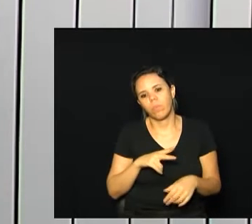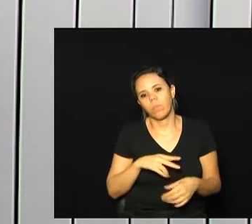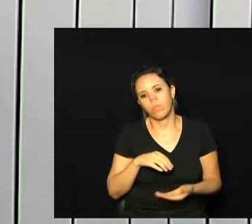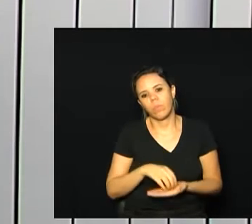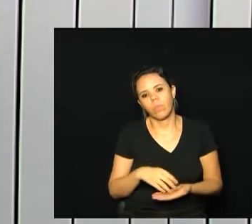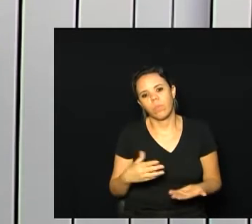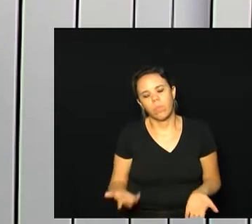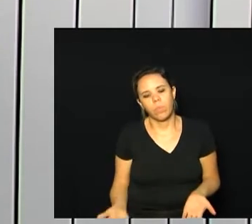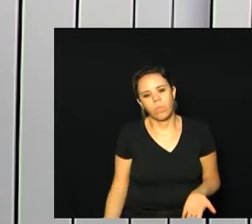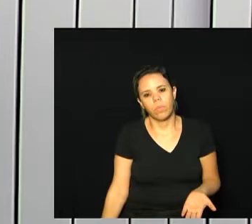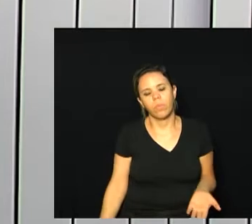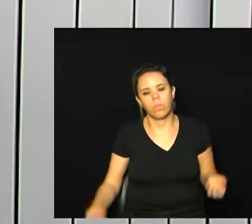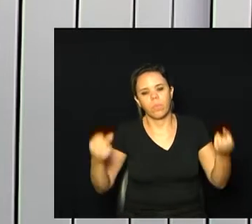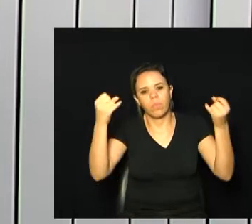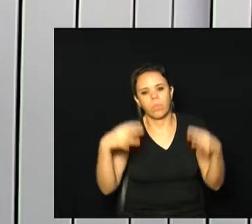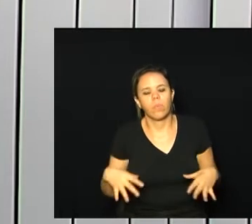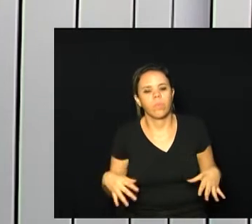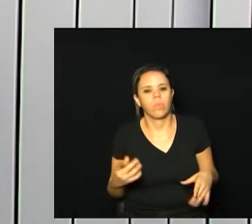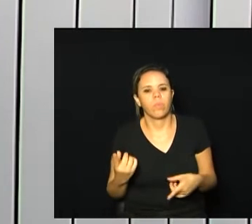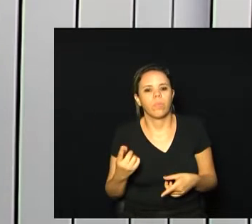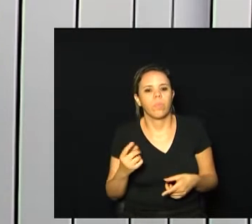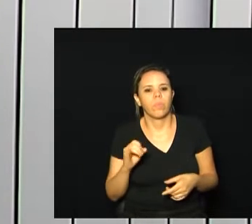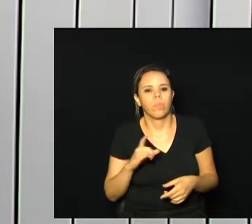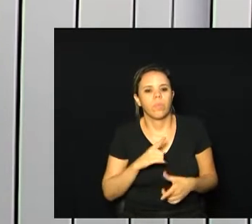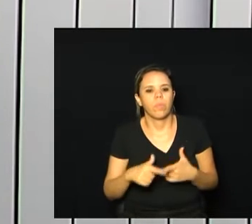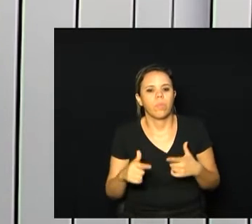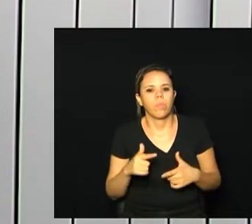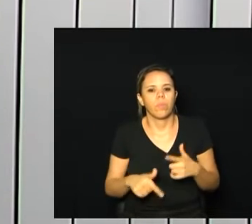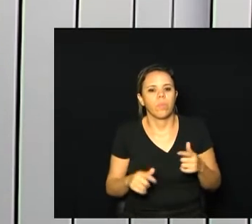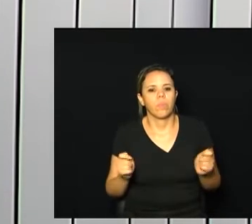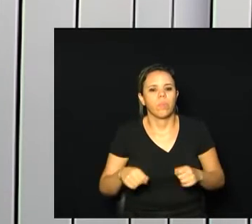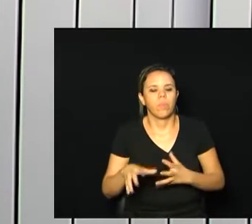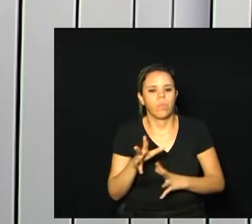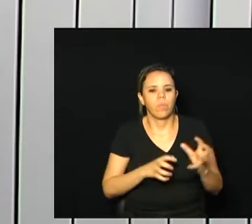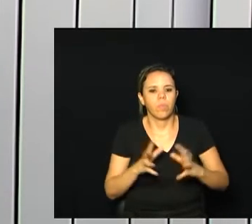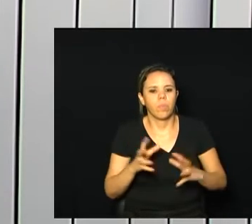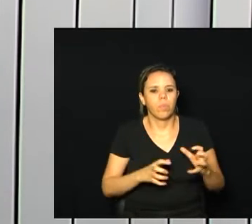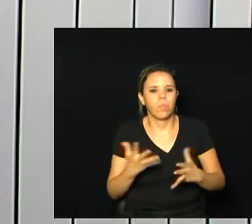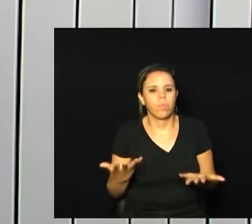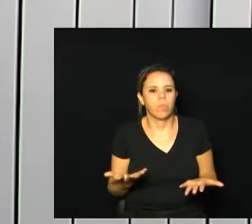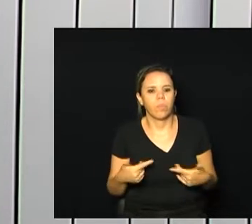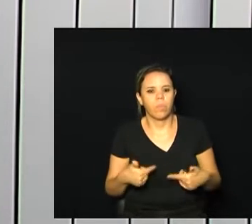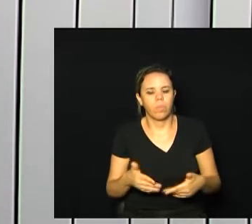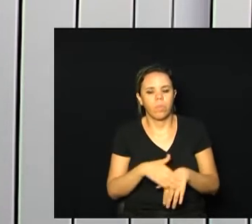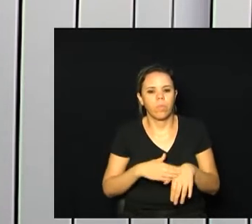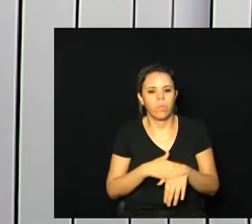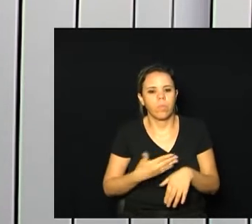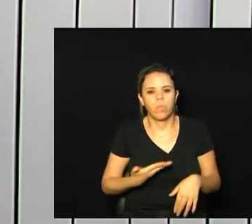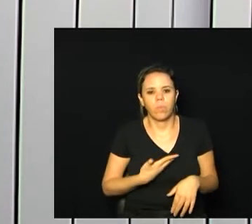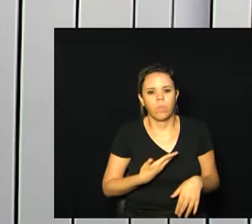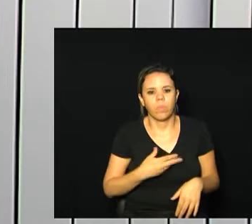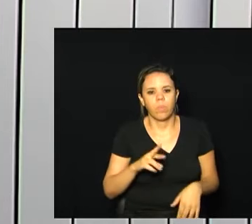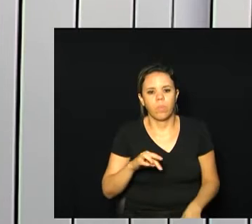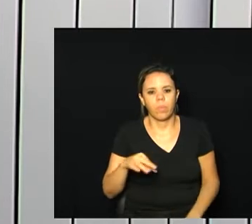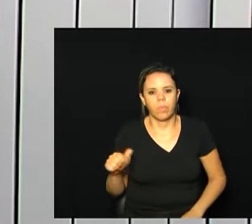setor. Para nos explicar os impactos, se tem alguma polêmica nesta medida, eu converso agora com a